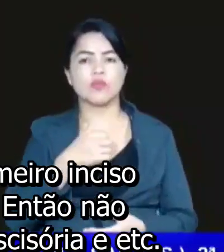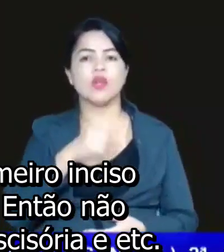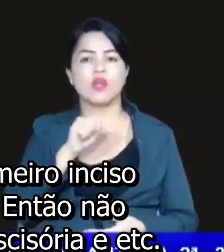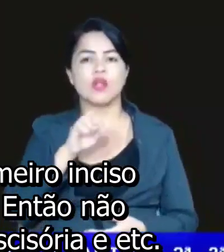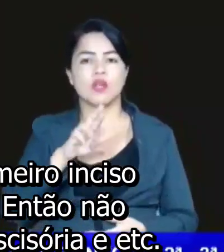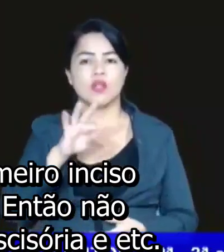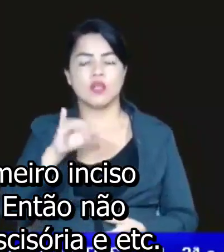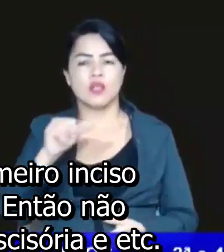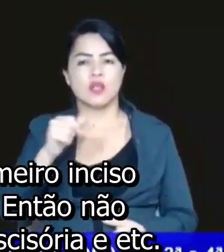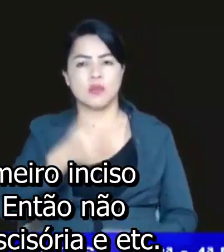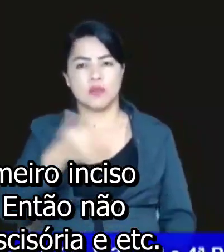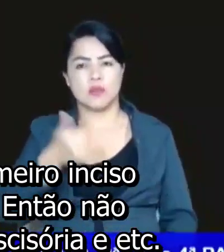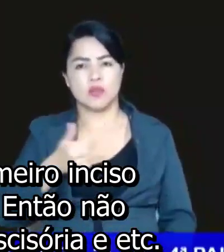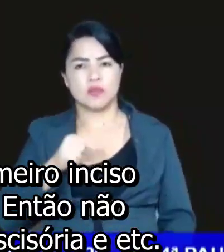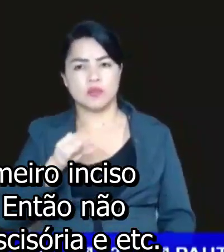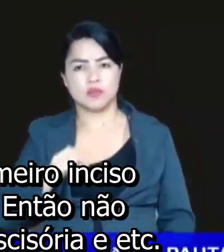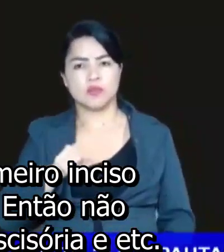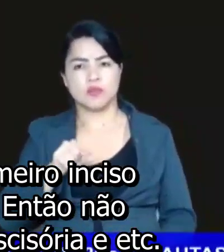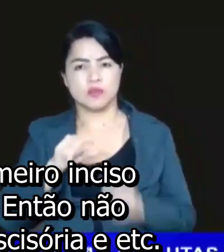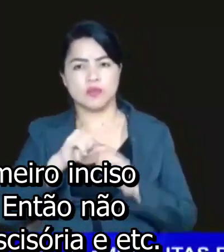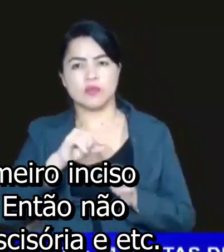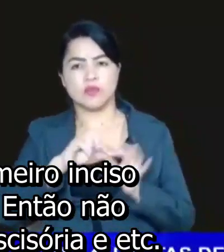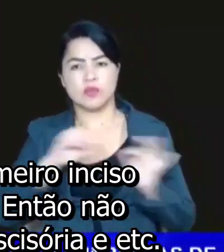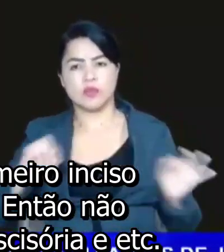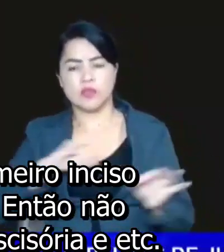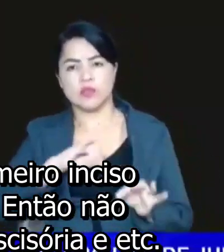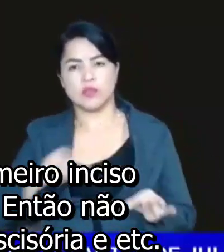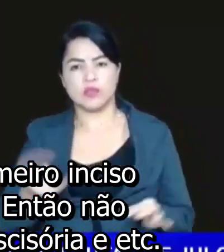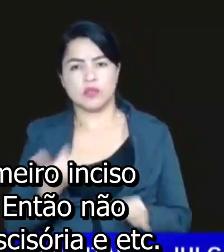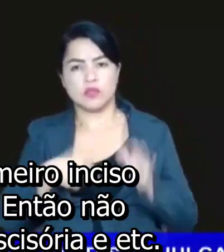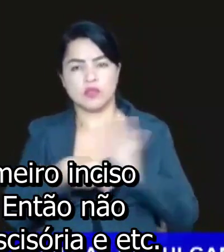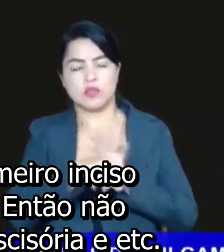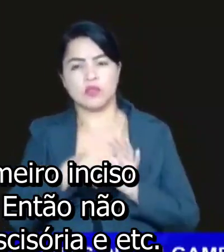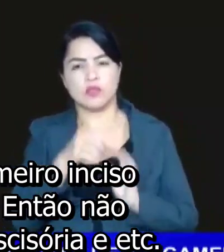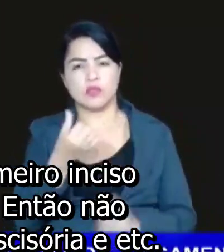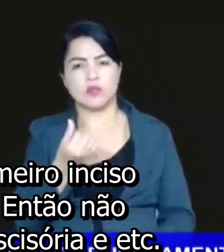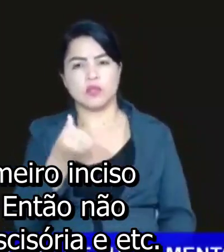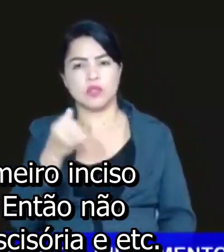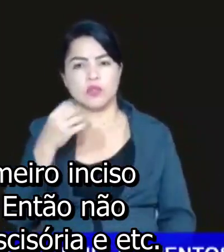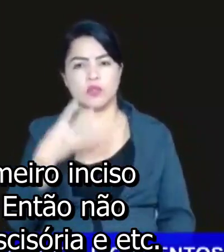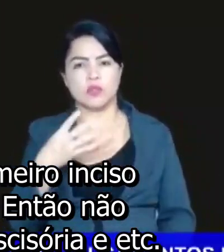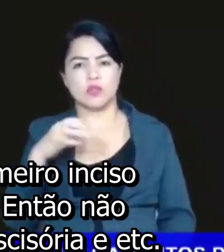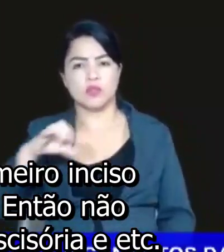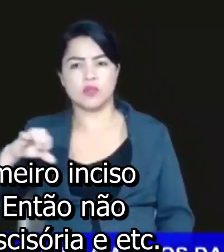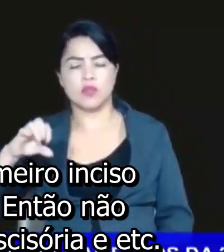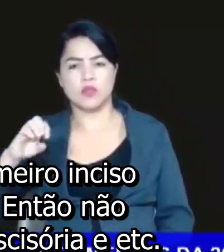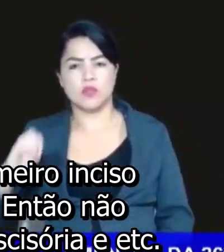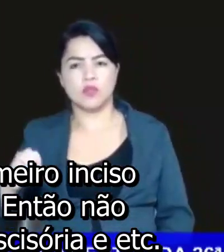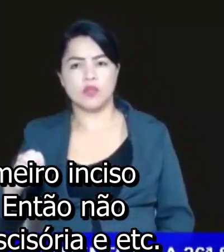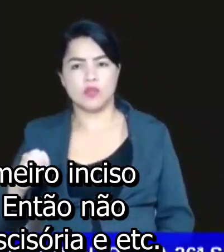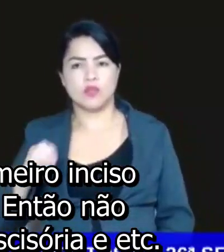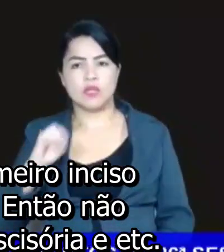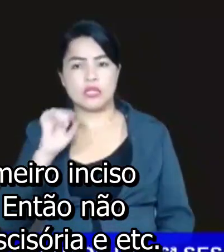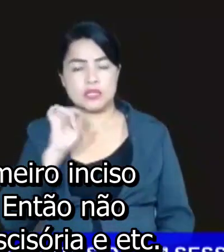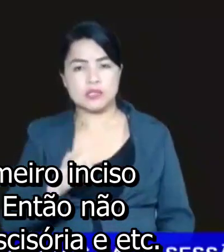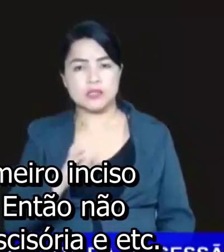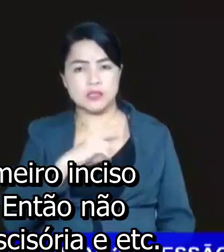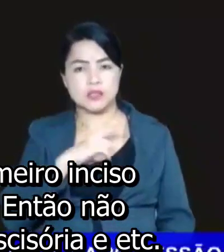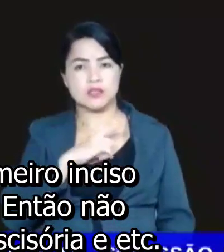1º, inciso 1, a linha J da Lei Complementar 6490. Então, mesmo